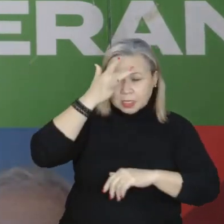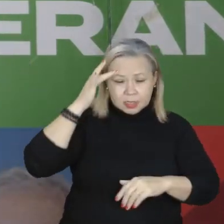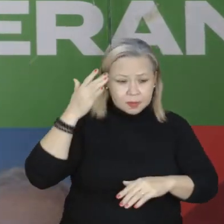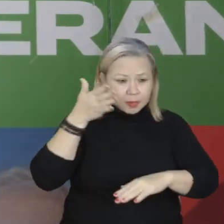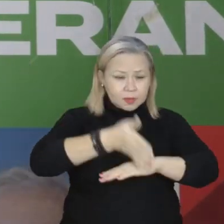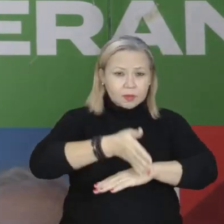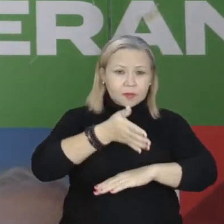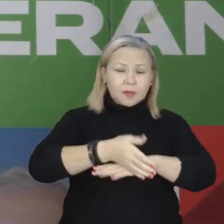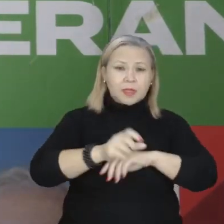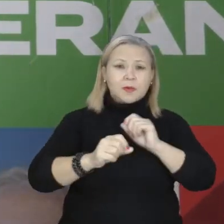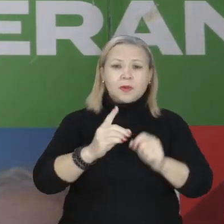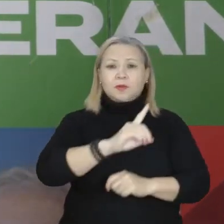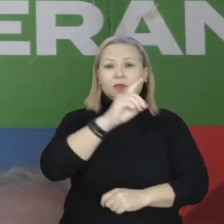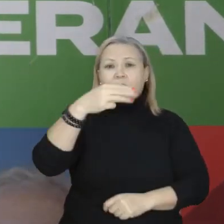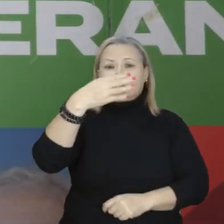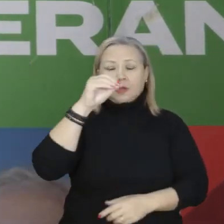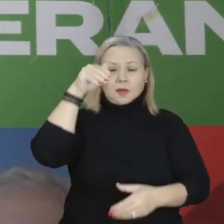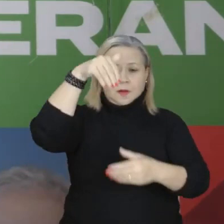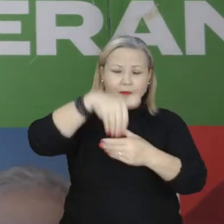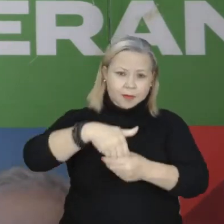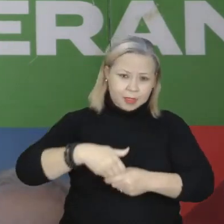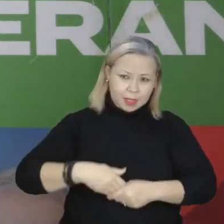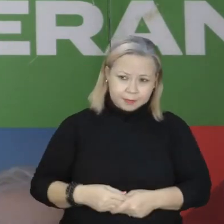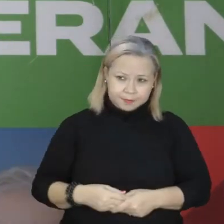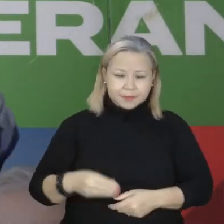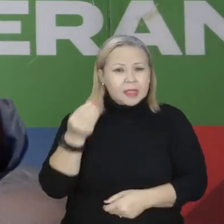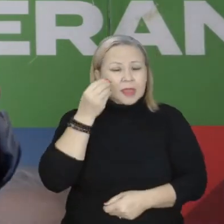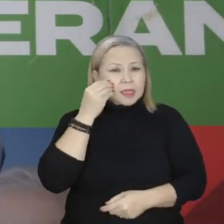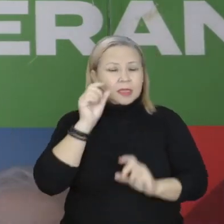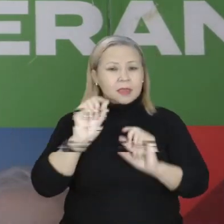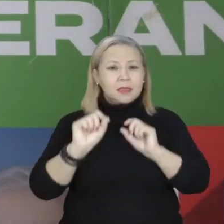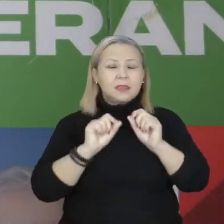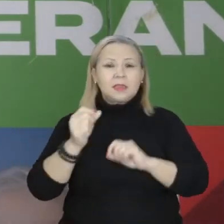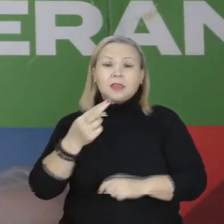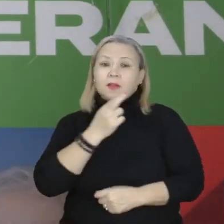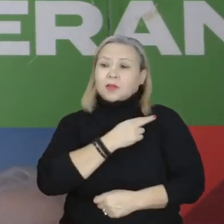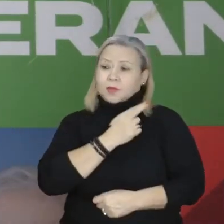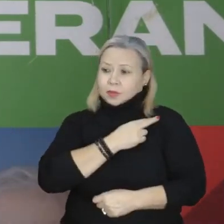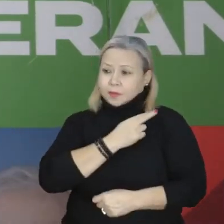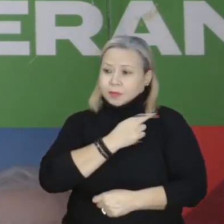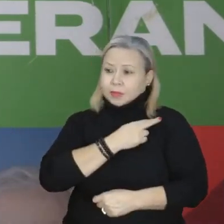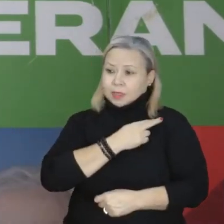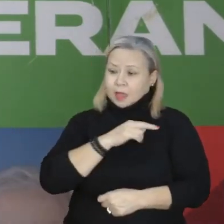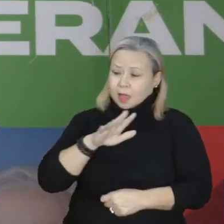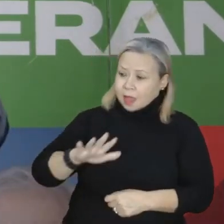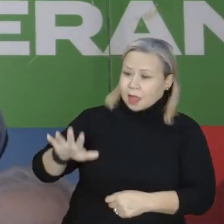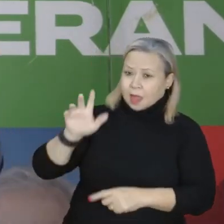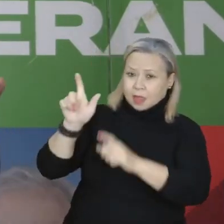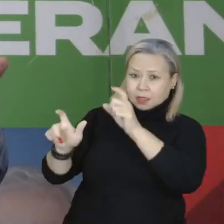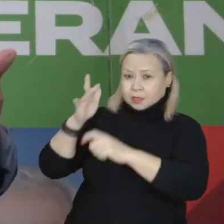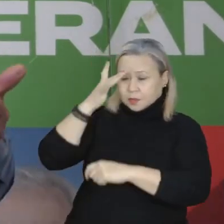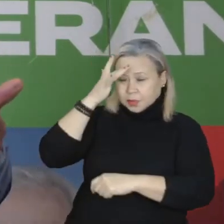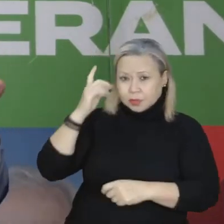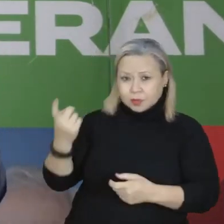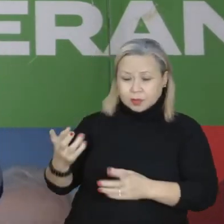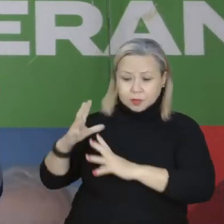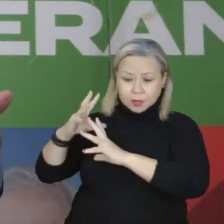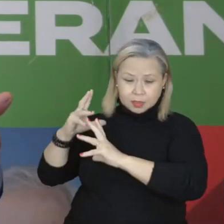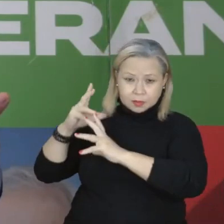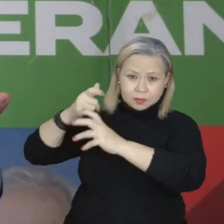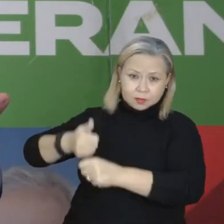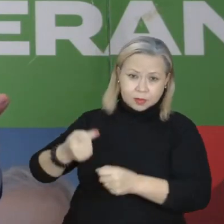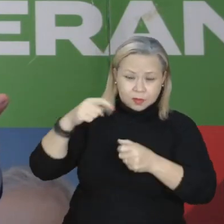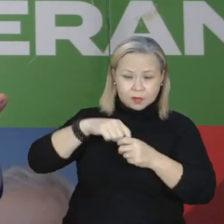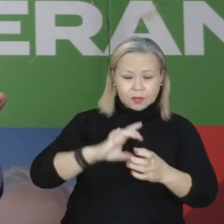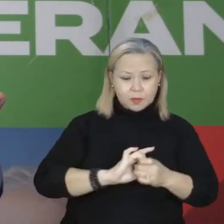comparecerem no dia 30 para votar, tentando responsabilizá-los, sabe, pela reconstrução da democracia